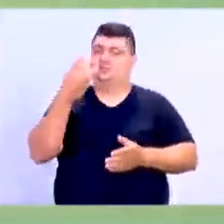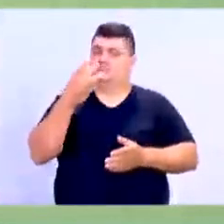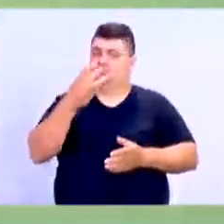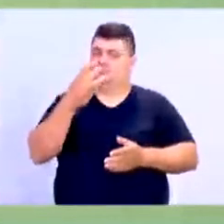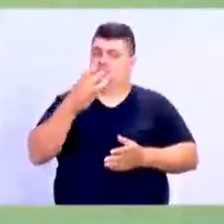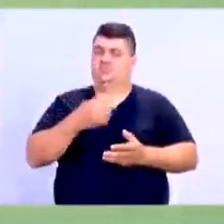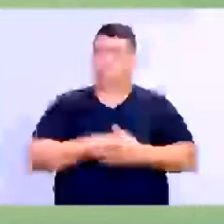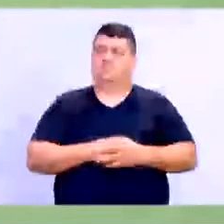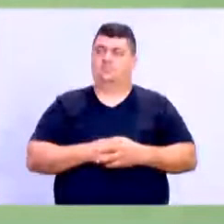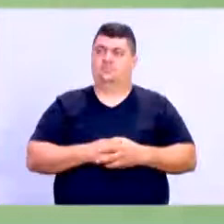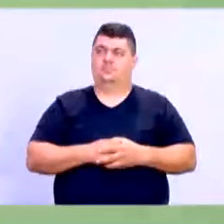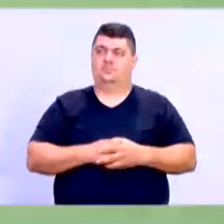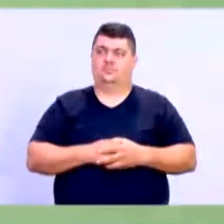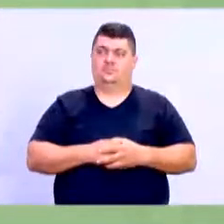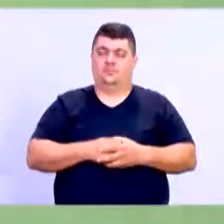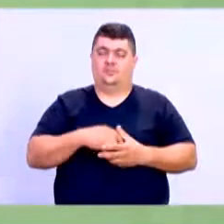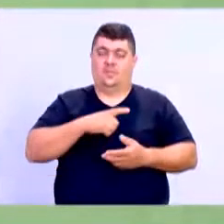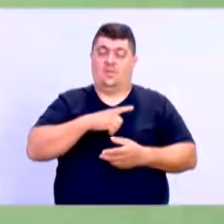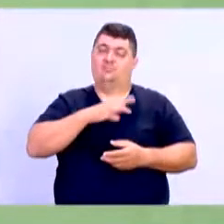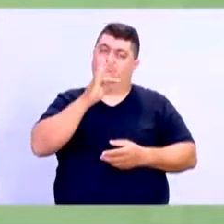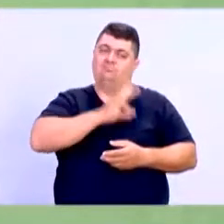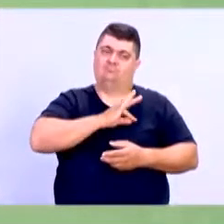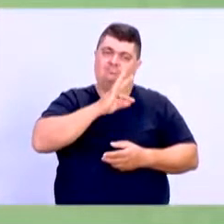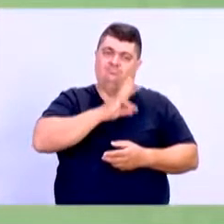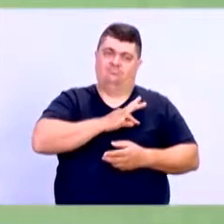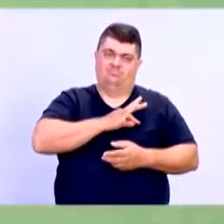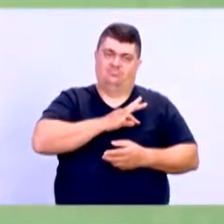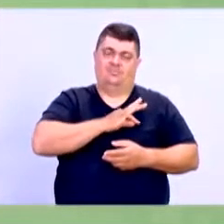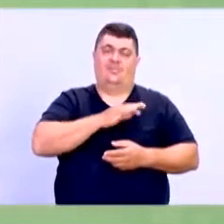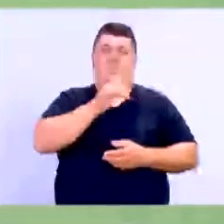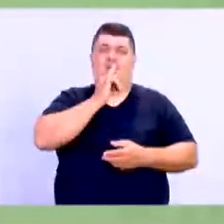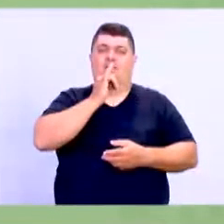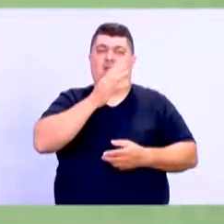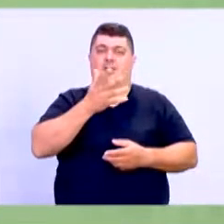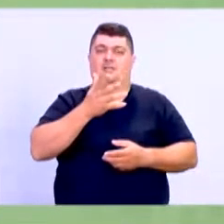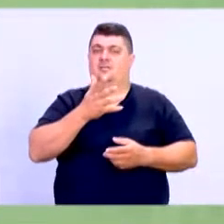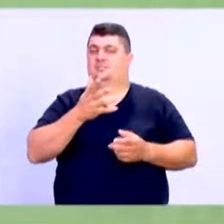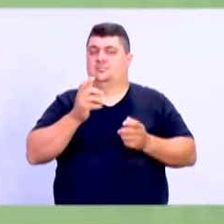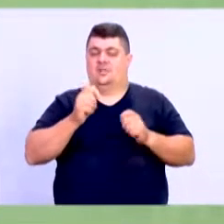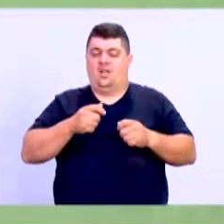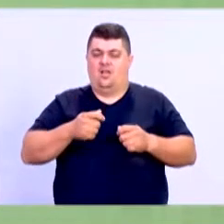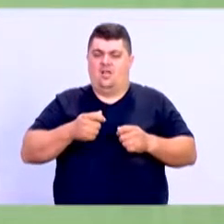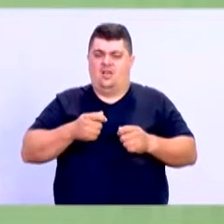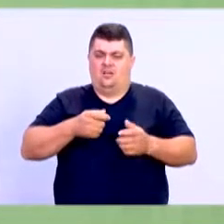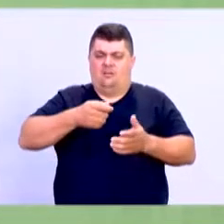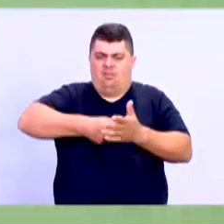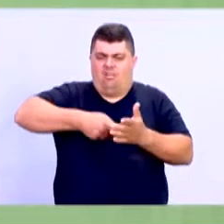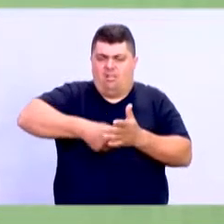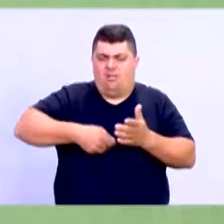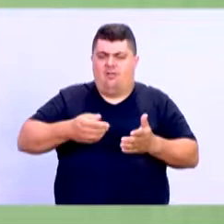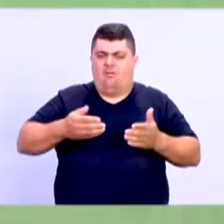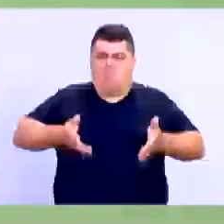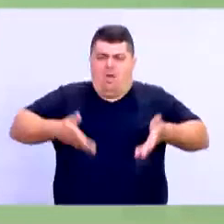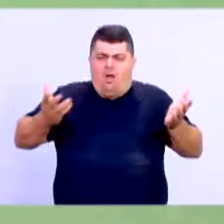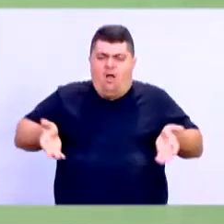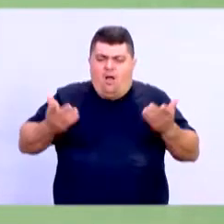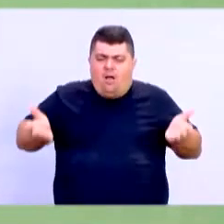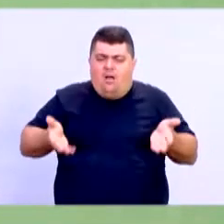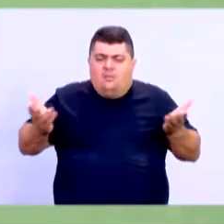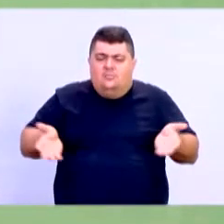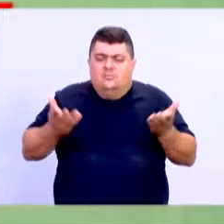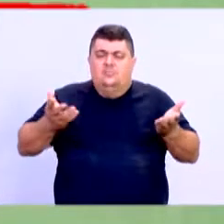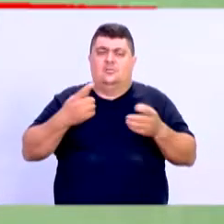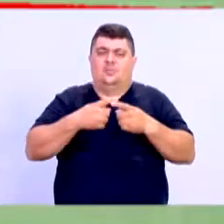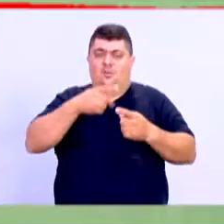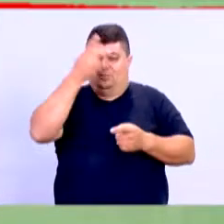Processos de recompensar pessoas são utilizados para incentivar as pessoas e satisfazer